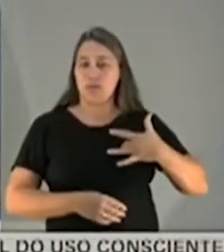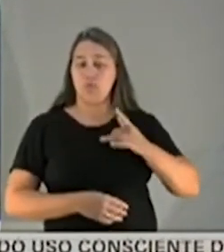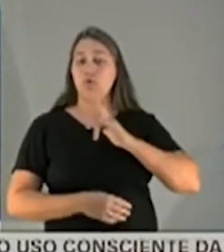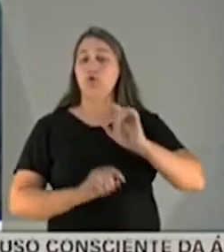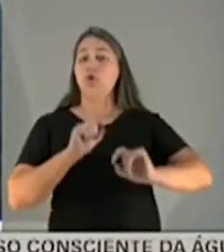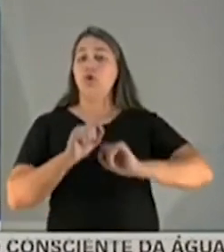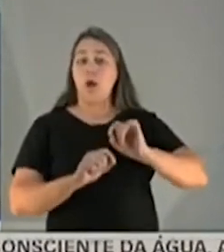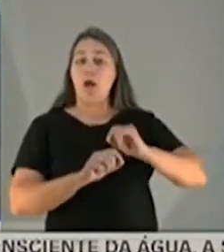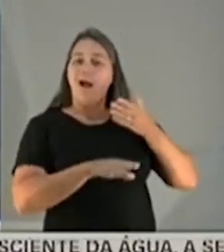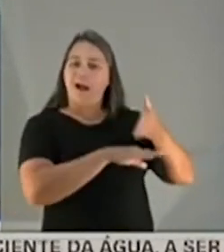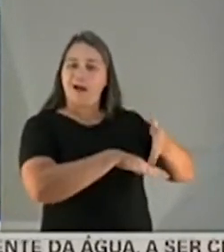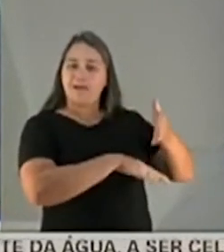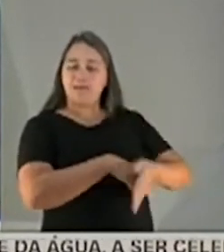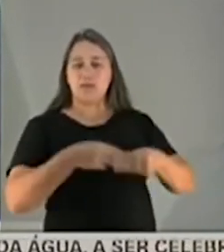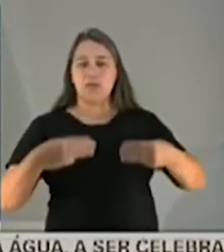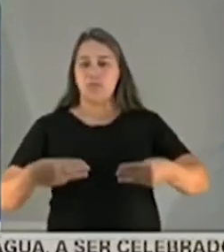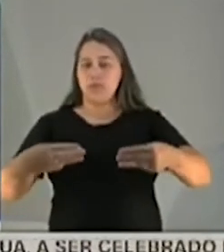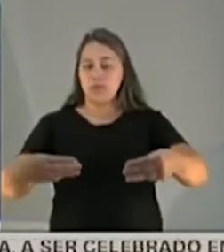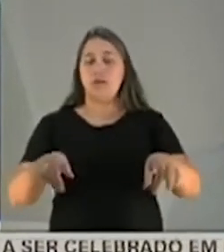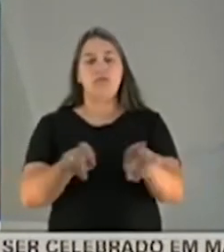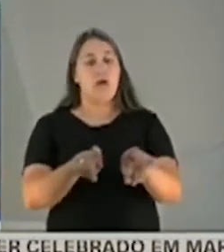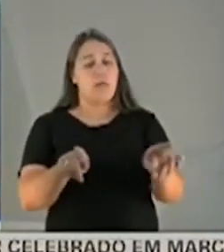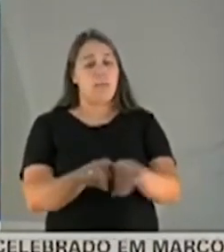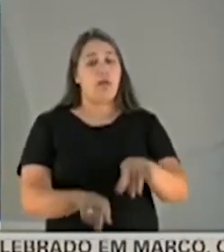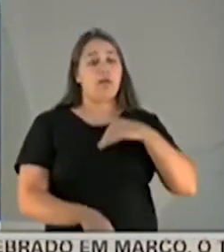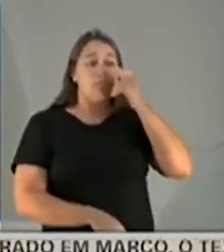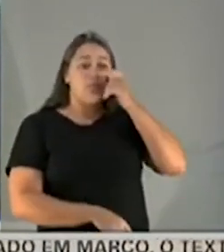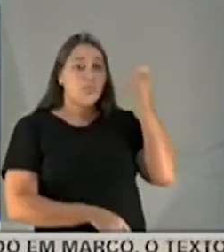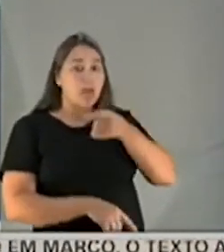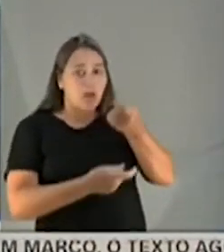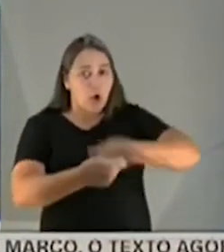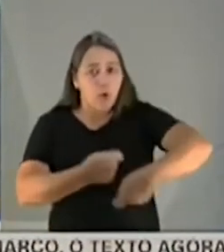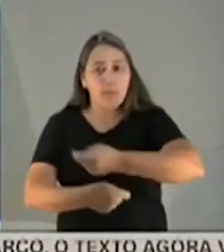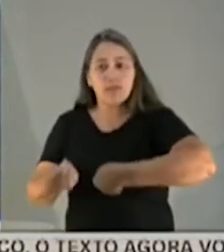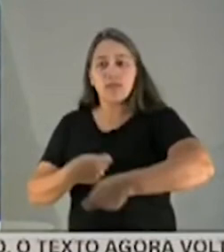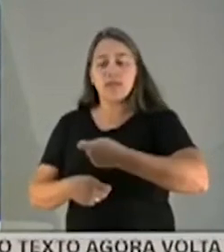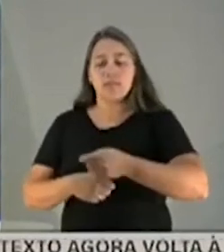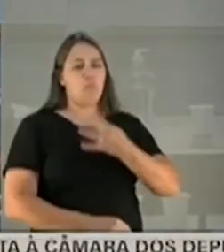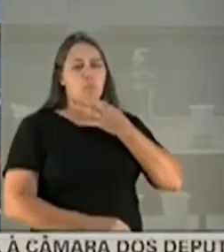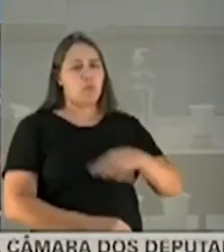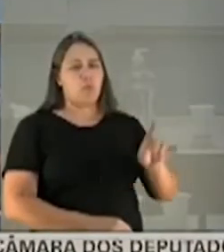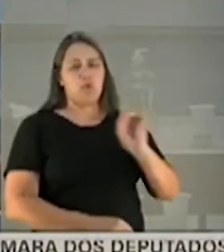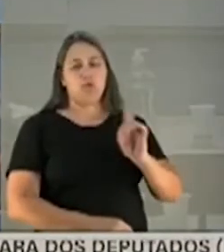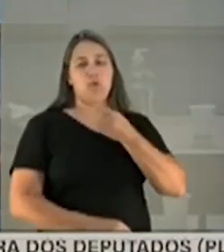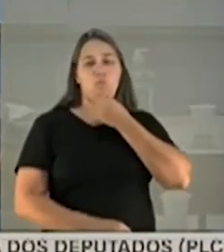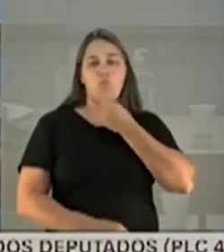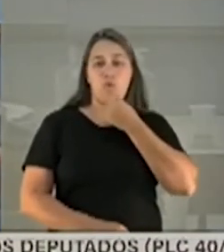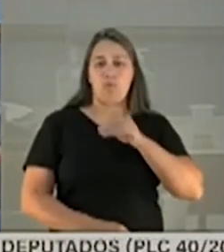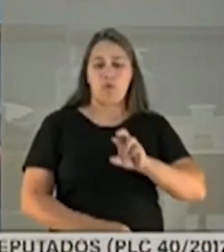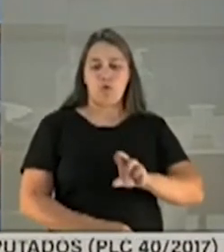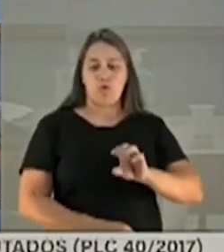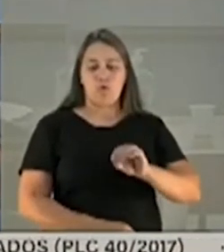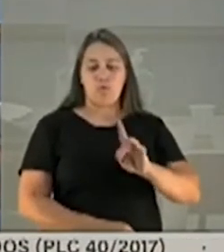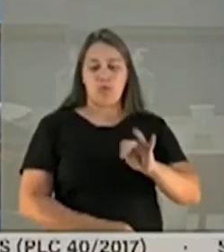acesso ao Ministério e que também tinha interesse na comercialização da vacina. Senhor Ator, o senhor